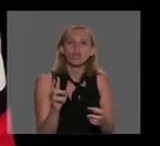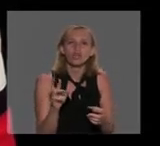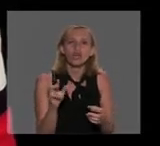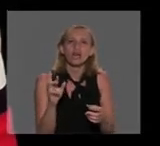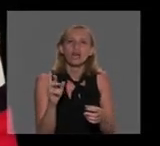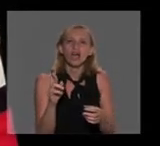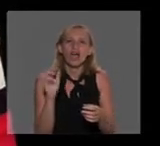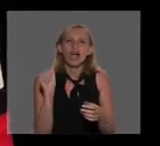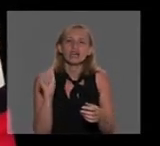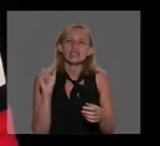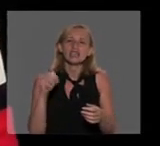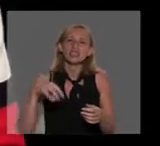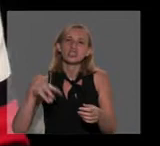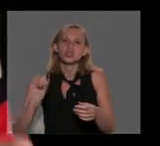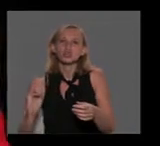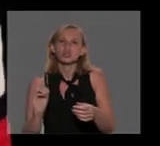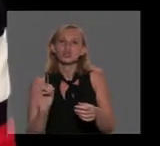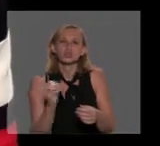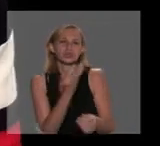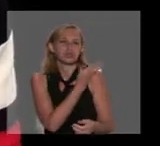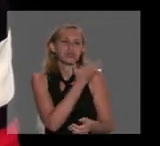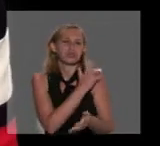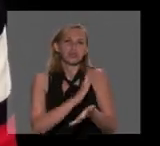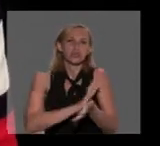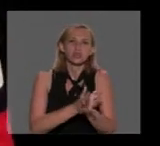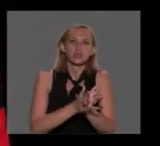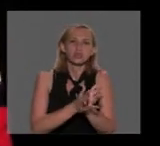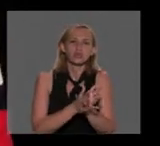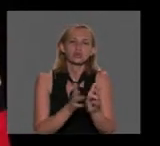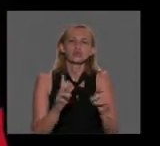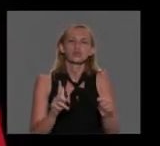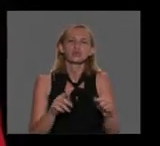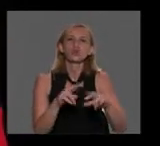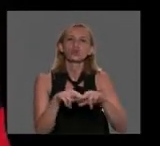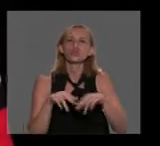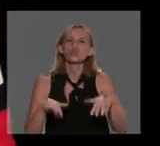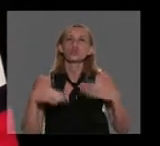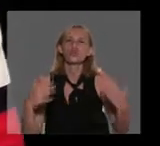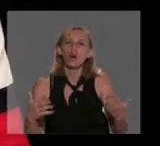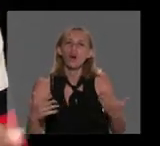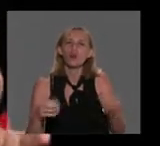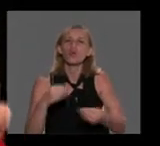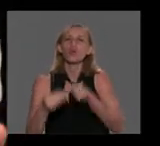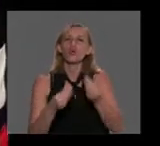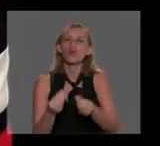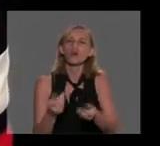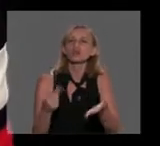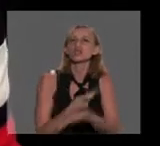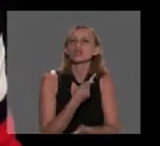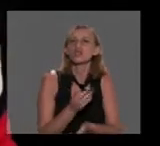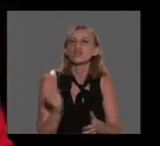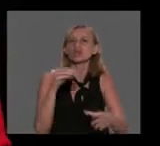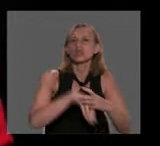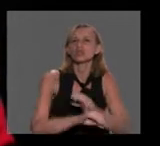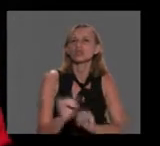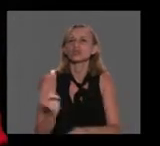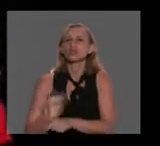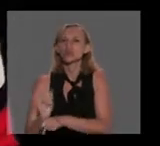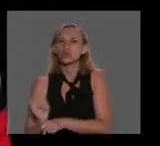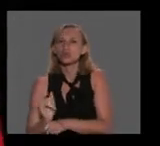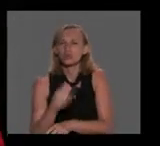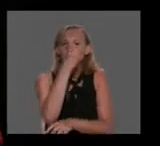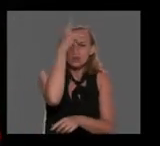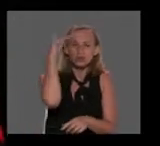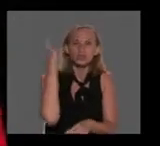somente as consequências do racismo, porque basicamente o que a gente está falando são as consequências do racismo, pautando historicamente como ela se deu